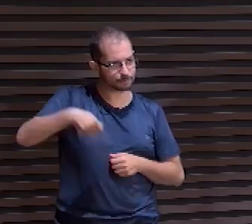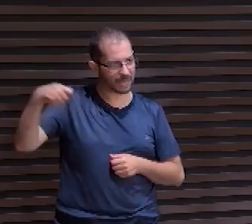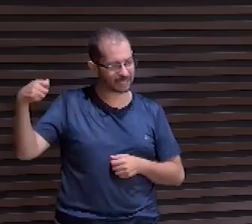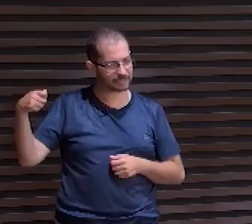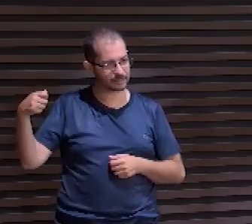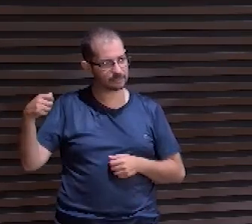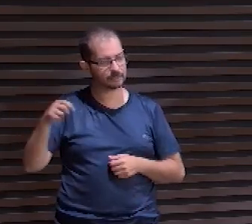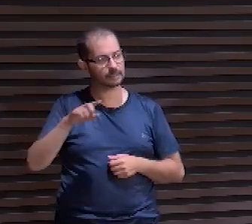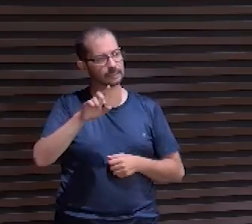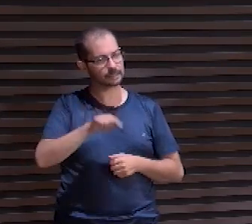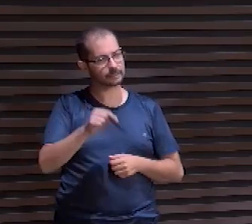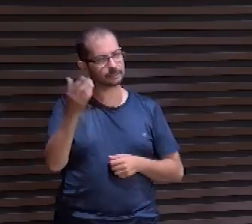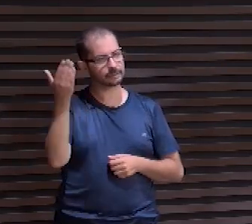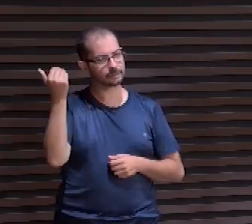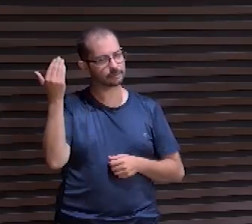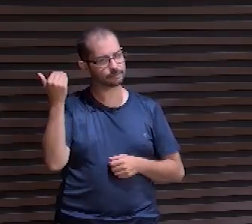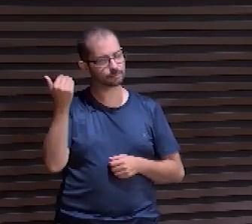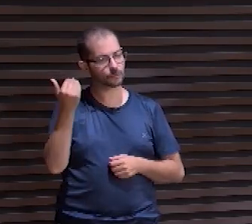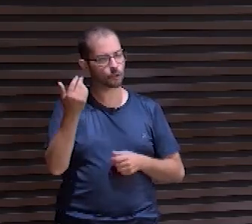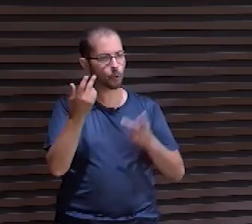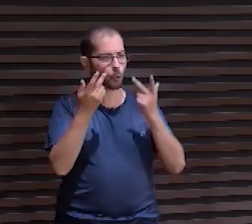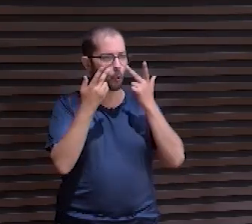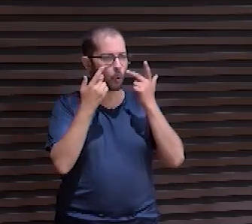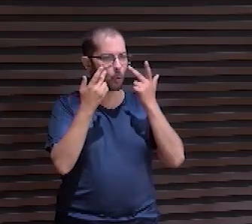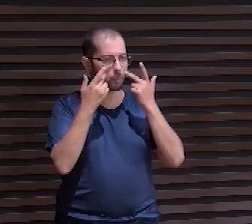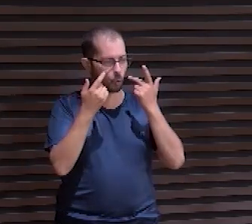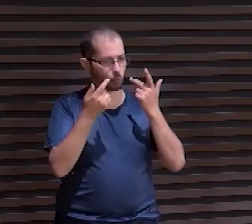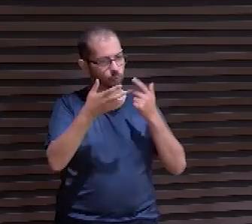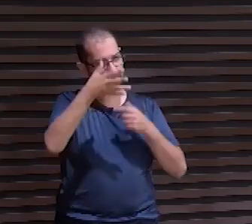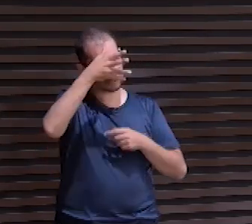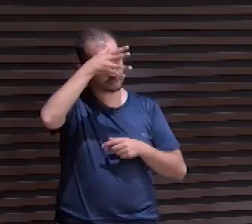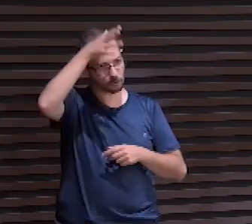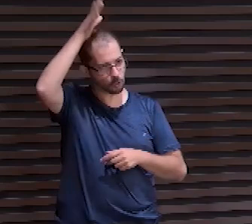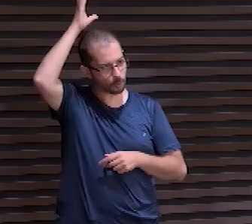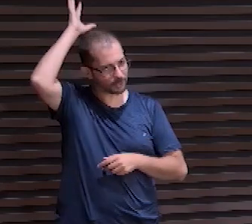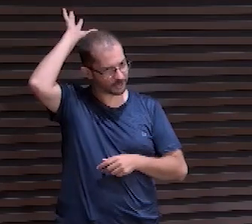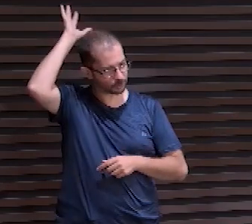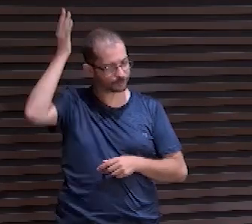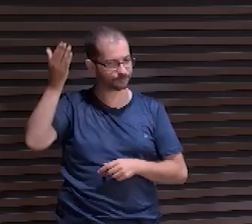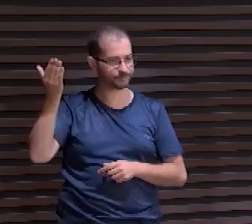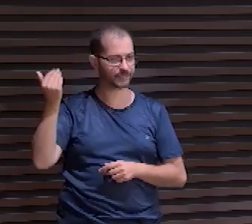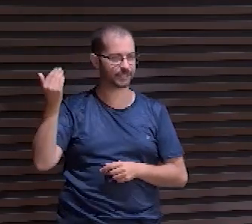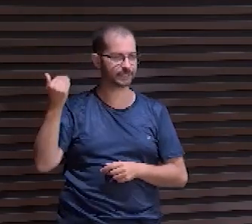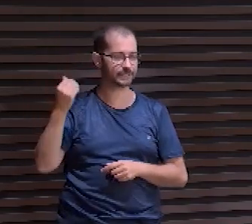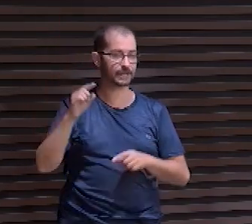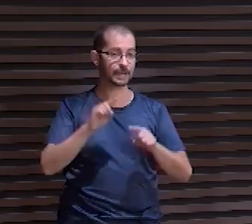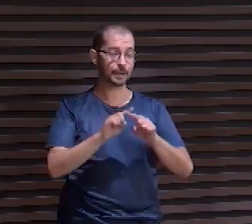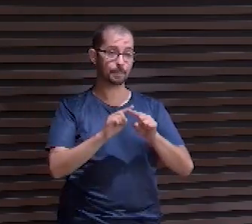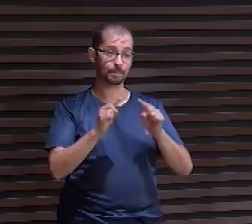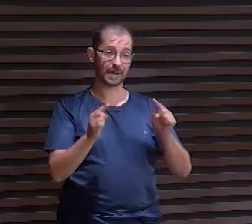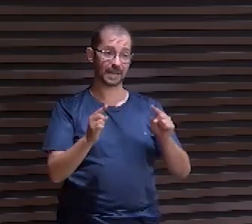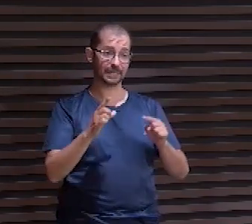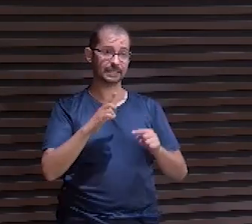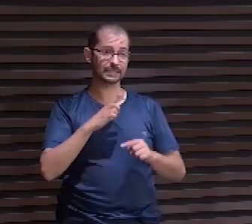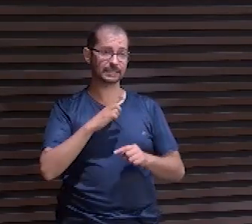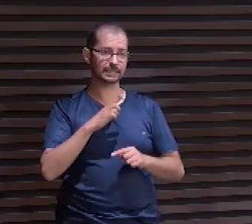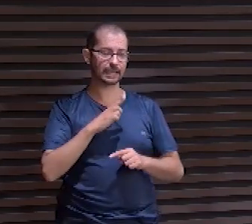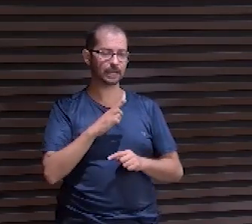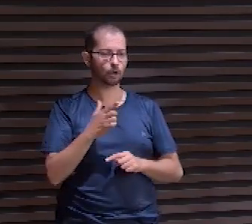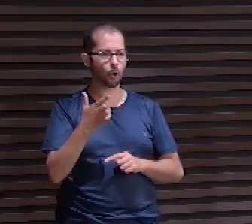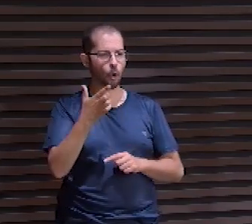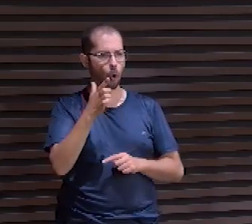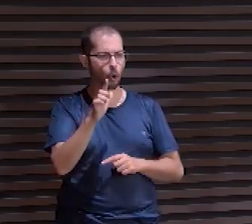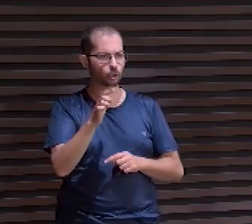comum naquela época do Império Romano. Mas existem outros tipos de perseguição